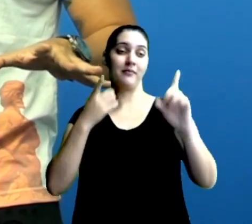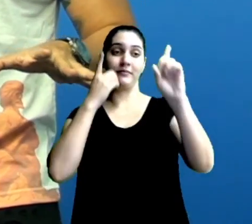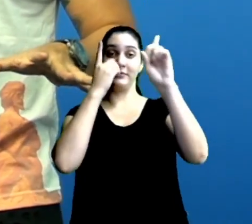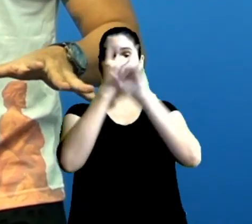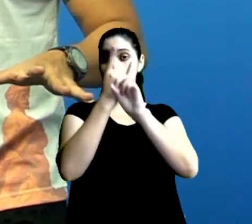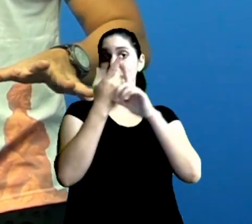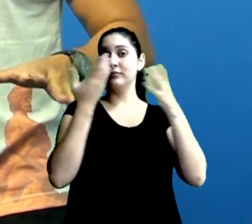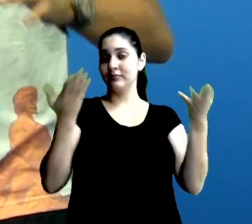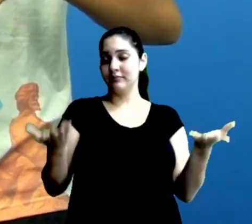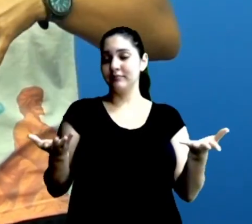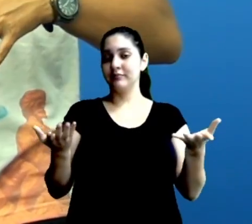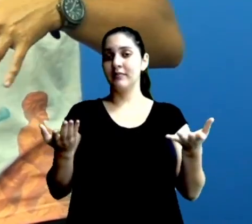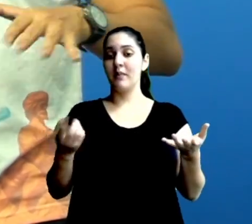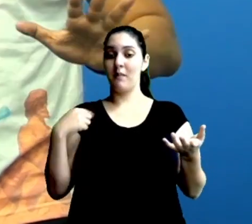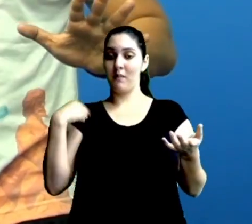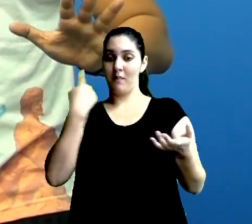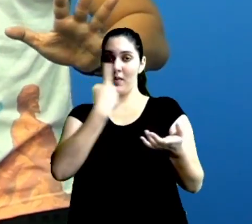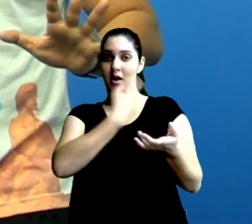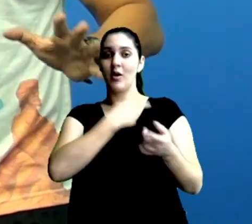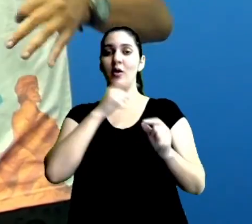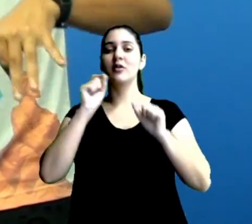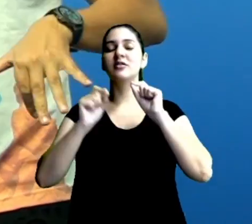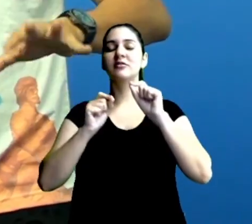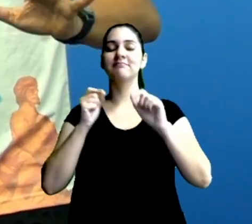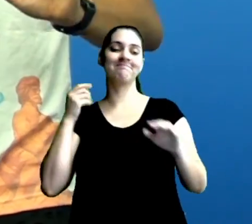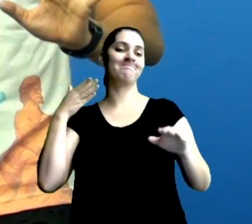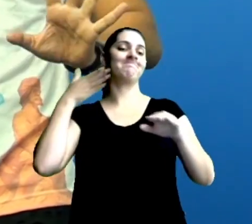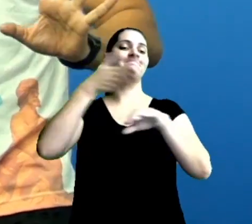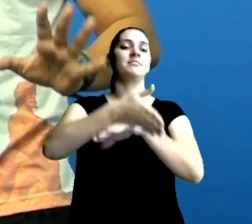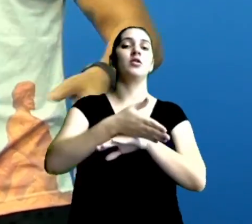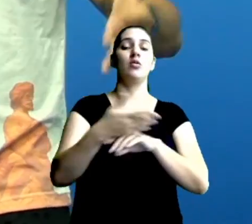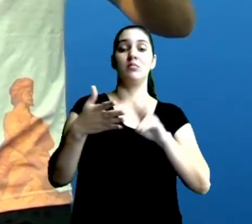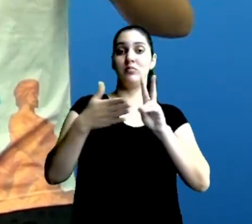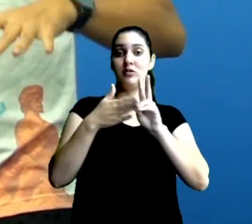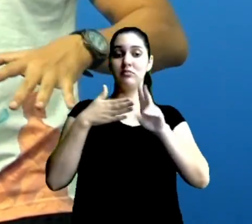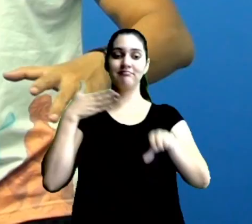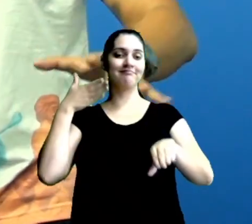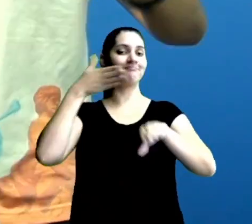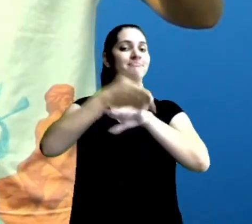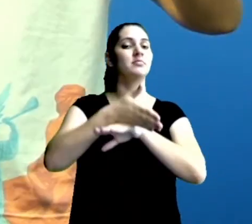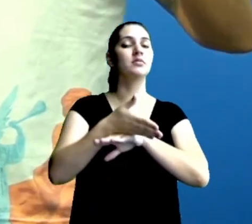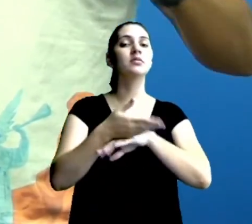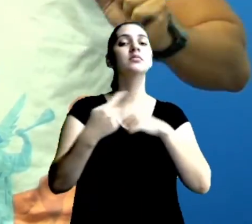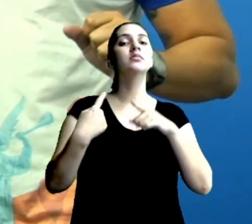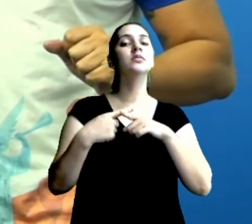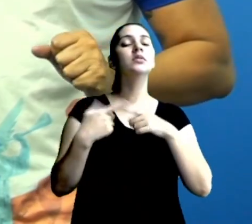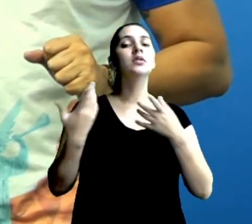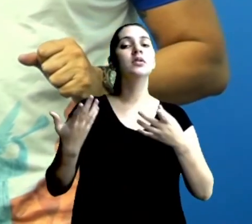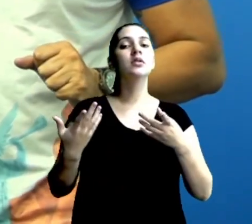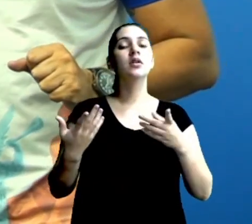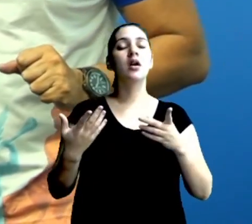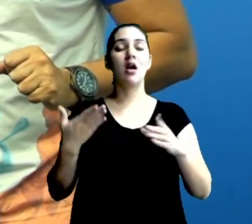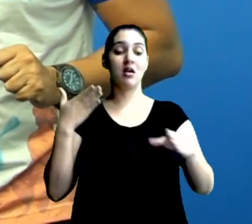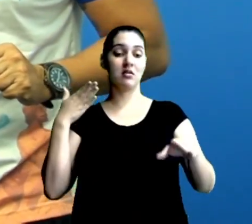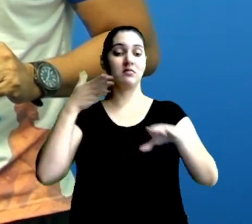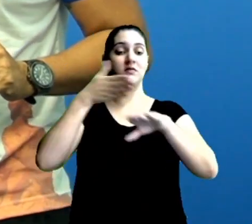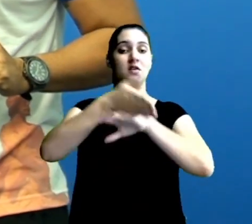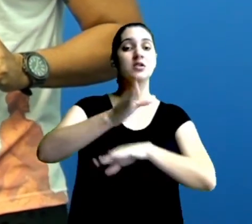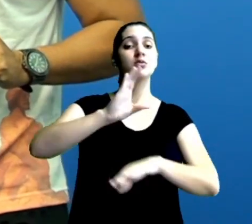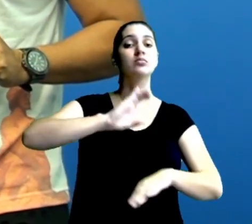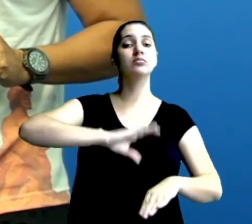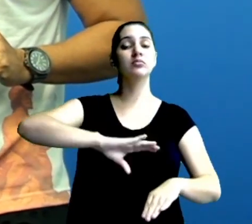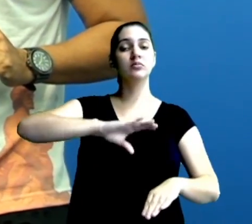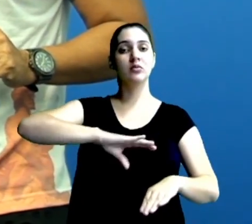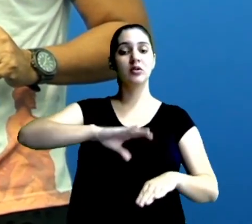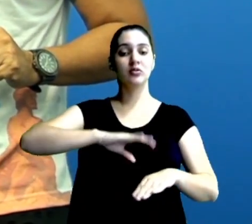descoberta. Né? Para nós foi invasão. Para os índios foi invasão. Então, a invasão dos portugueses em